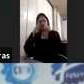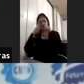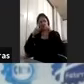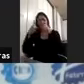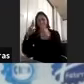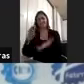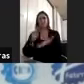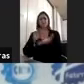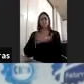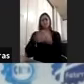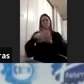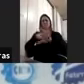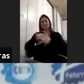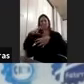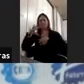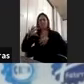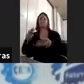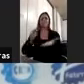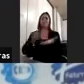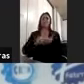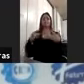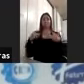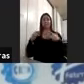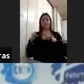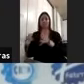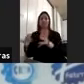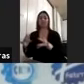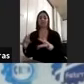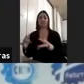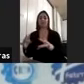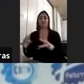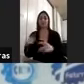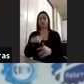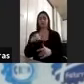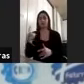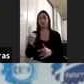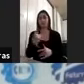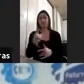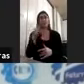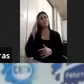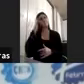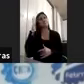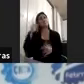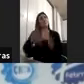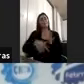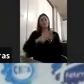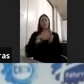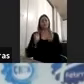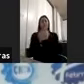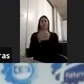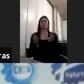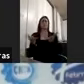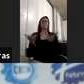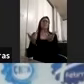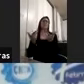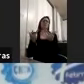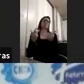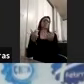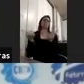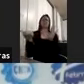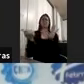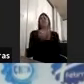se traduz dessa maneira, porque todo mundo achava que era um mar de rosas, né? E não é, e é ruim para ela. Então, a gente percebe que realmente há